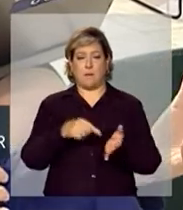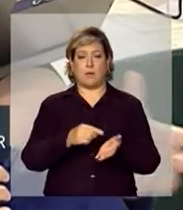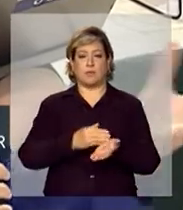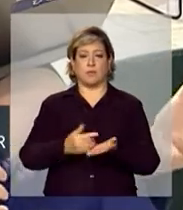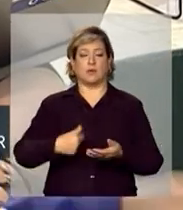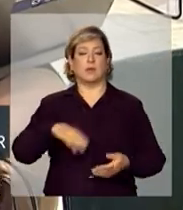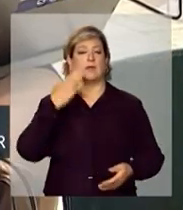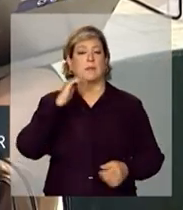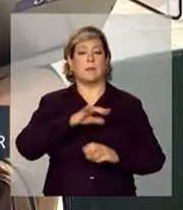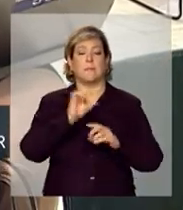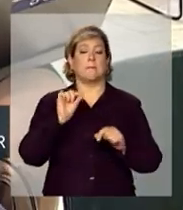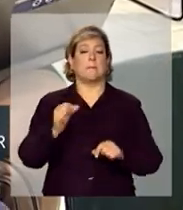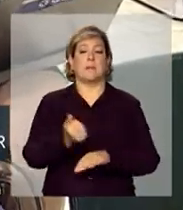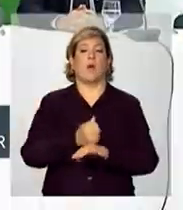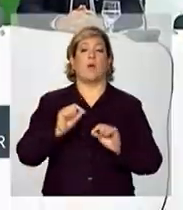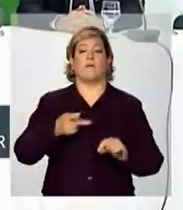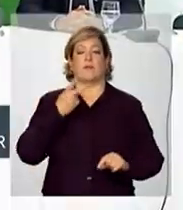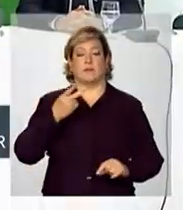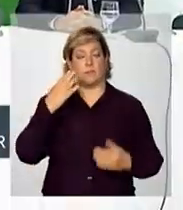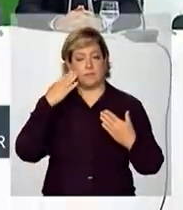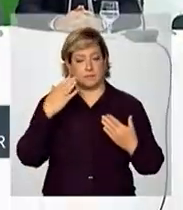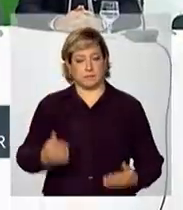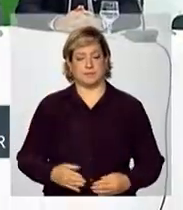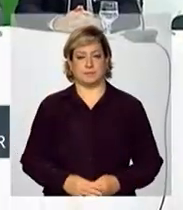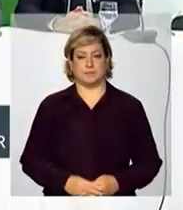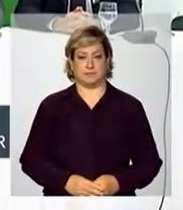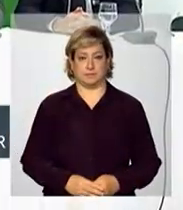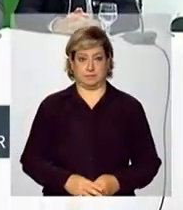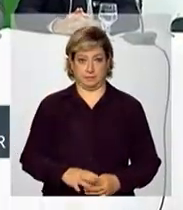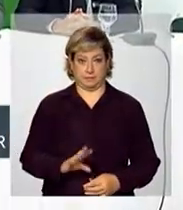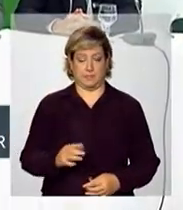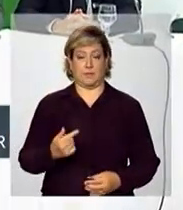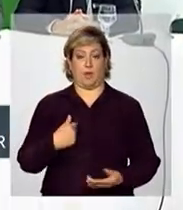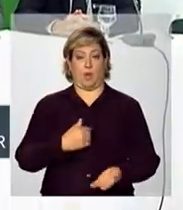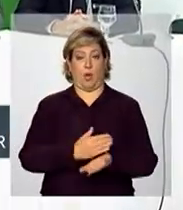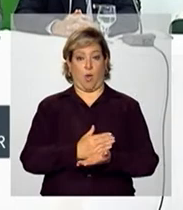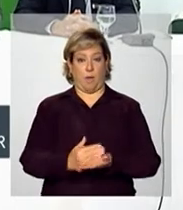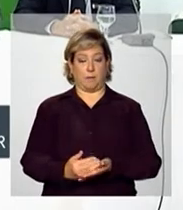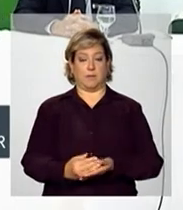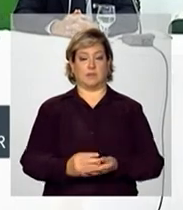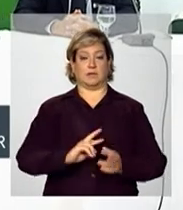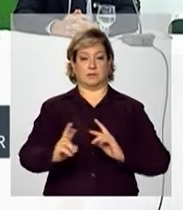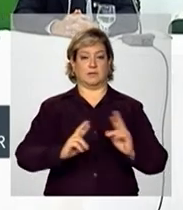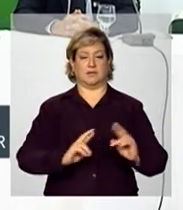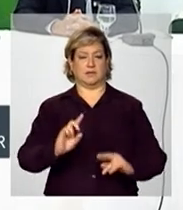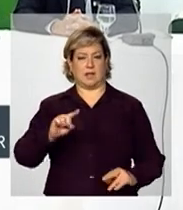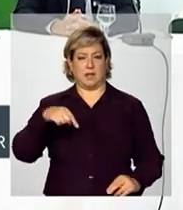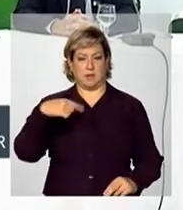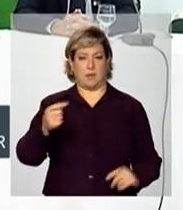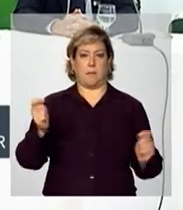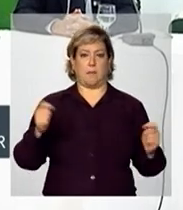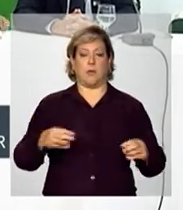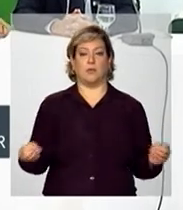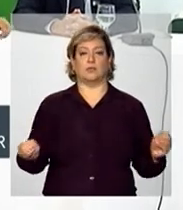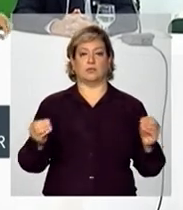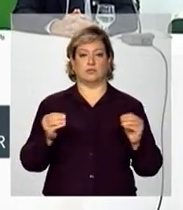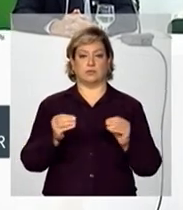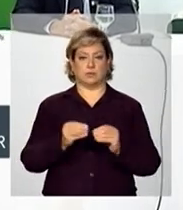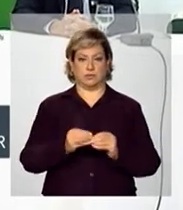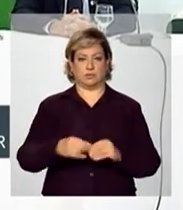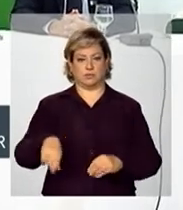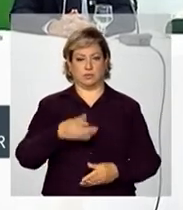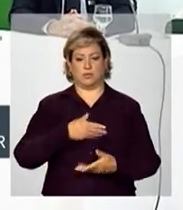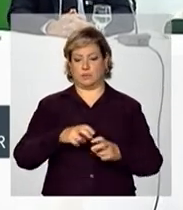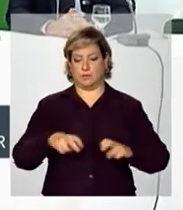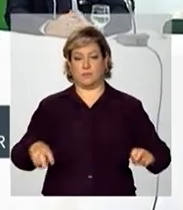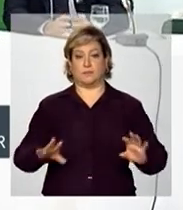para a gente entender melhor do que que a gente está falando Obrigado Cristina Começa a responder Depois eu acho que pode haver a complementação dos colegas de